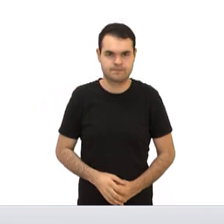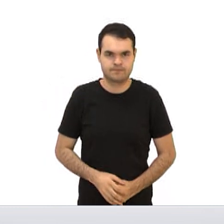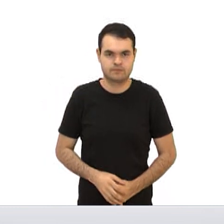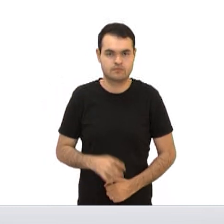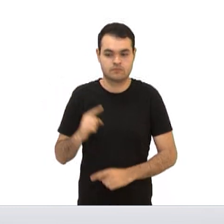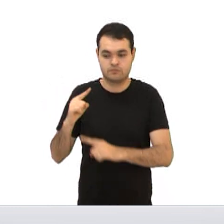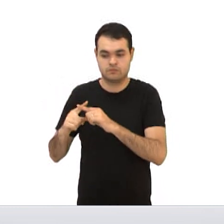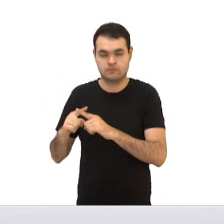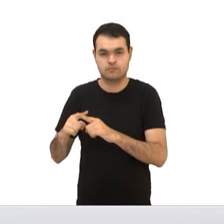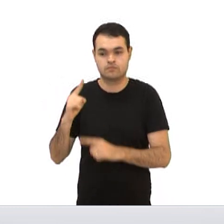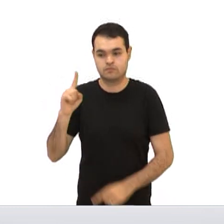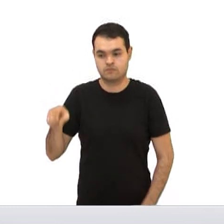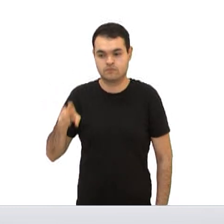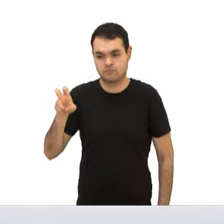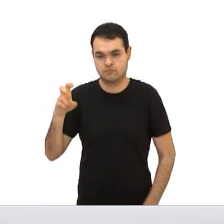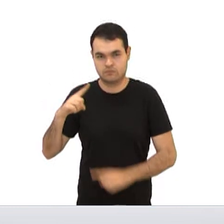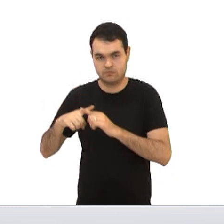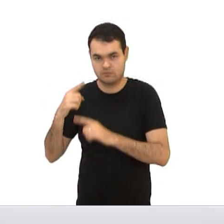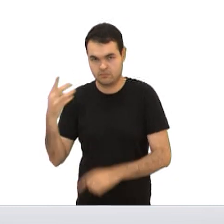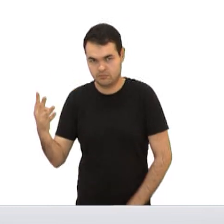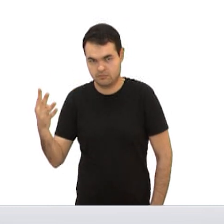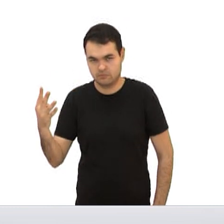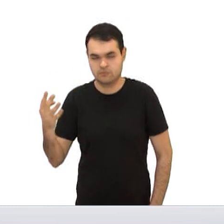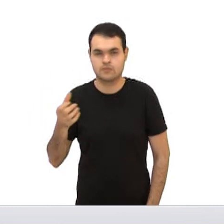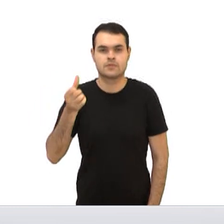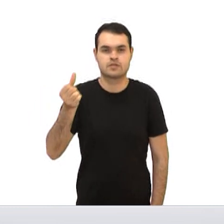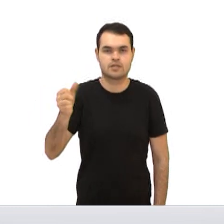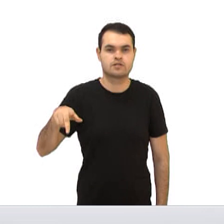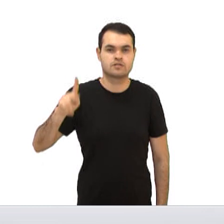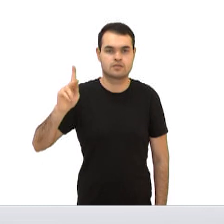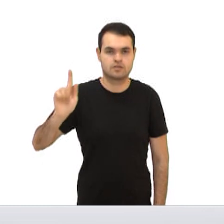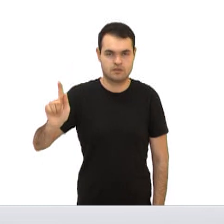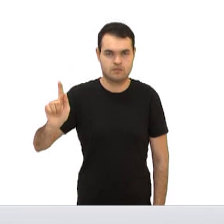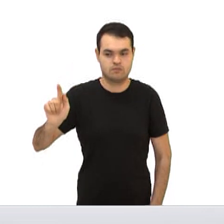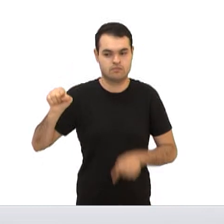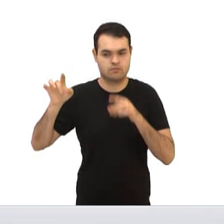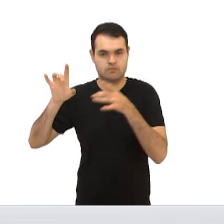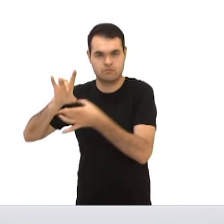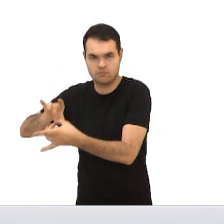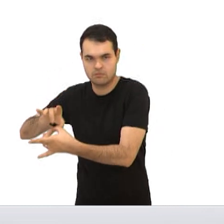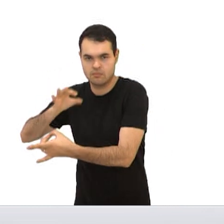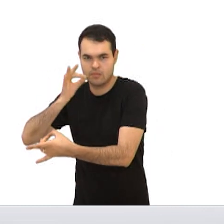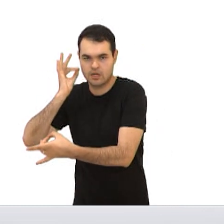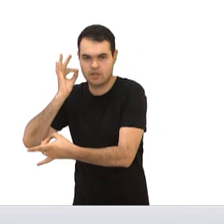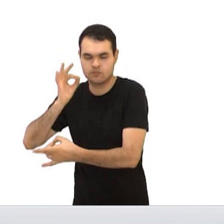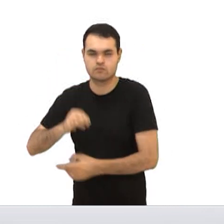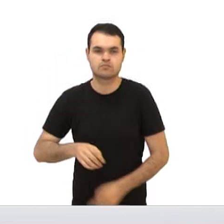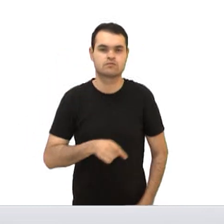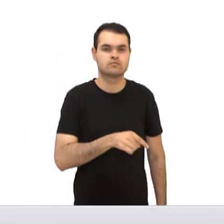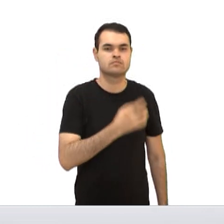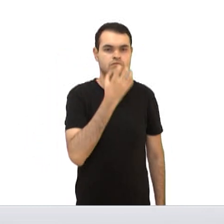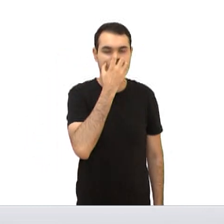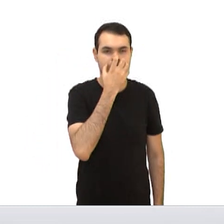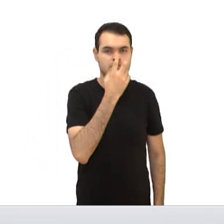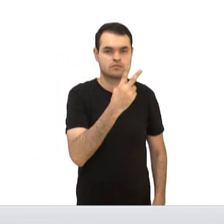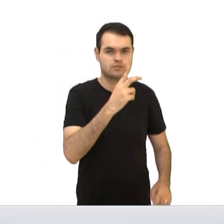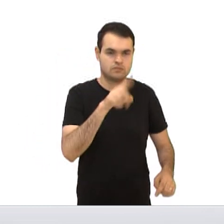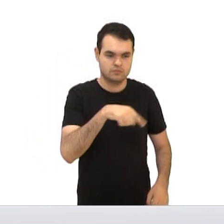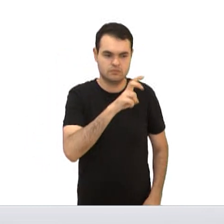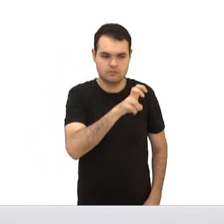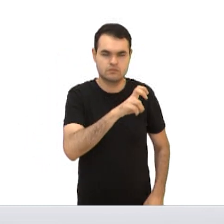Esse você resolveu com tranquilidade, não resolveu? É tranquilo, hein? É só questão de uma leiturinha básica aqui. Então, olha, Ana tem